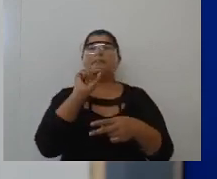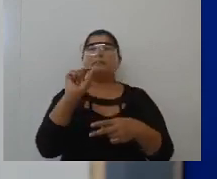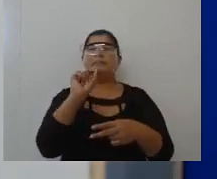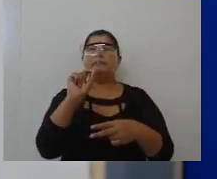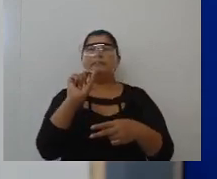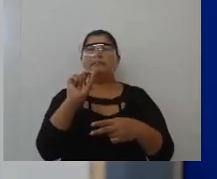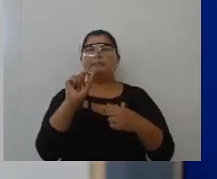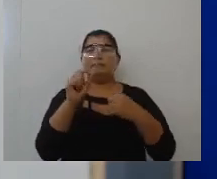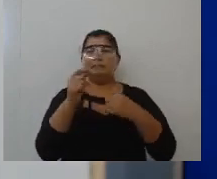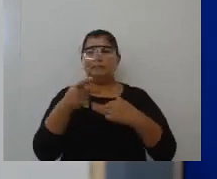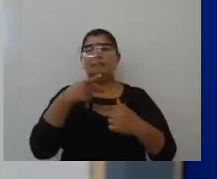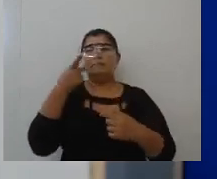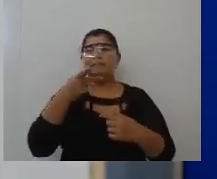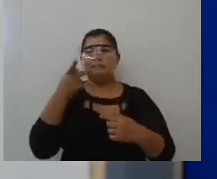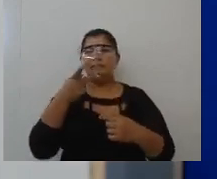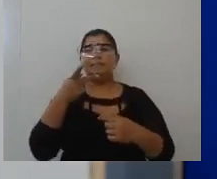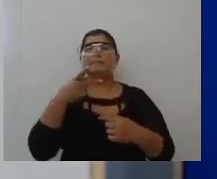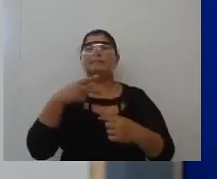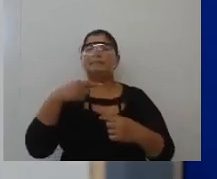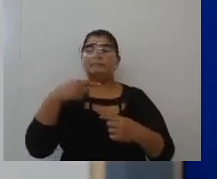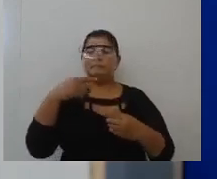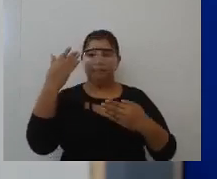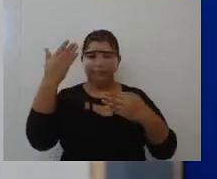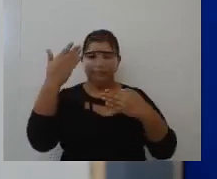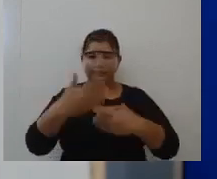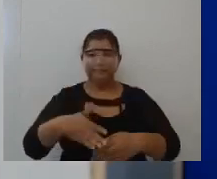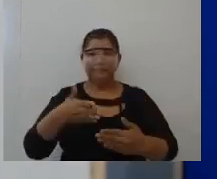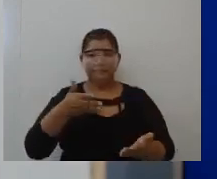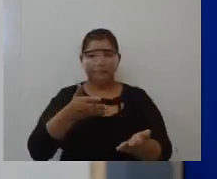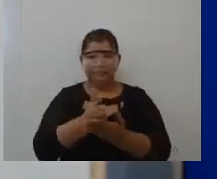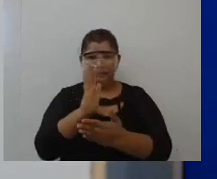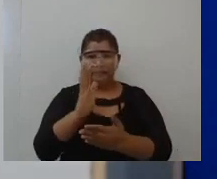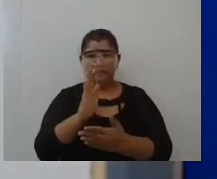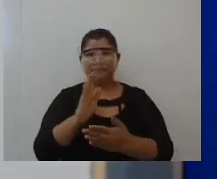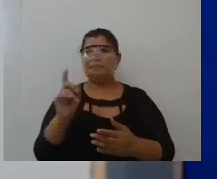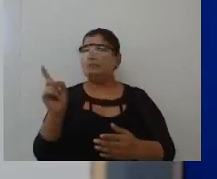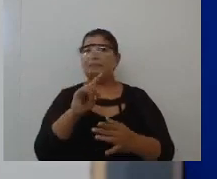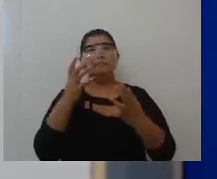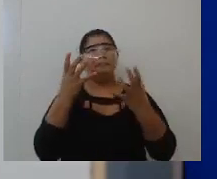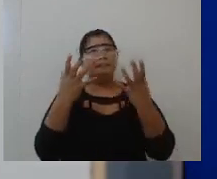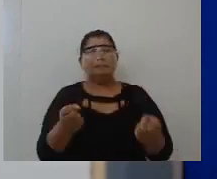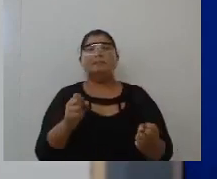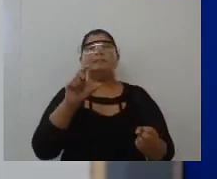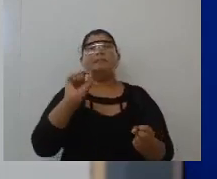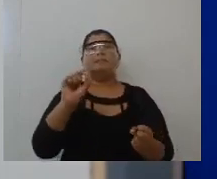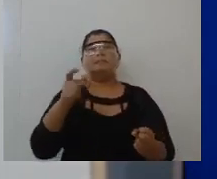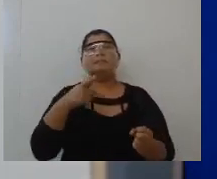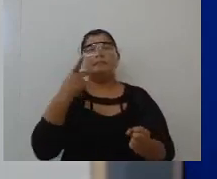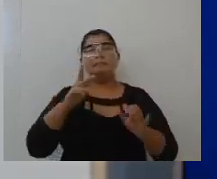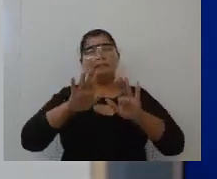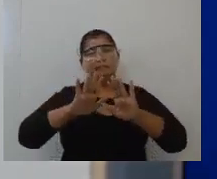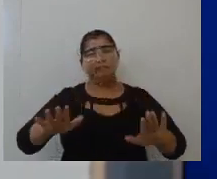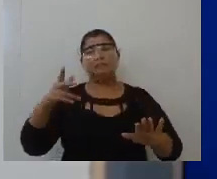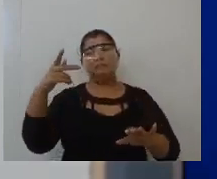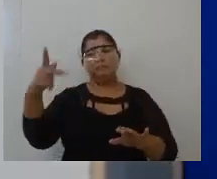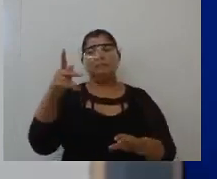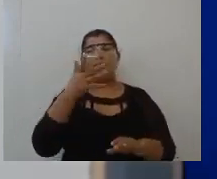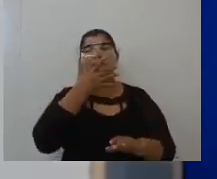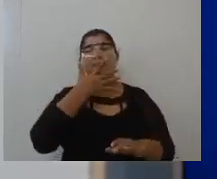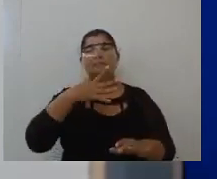falei foi aprovado. Não aceito que fale assim do seu